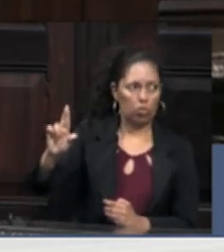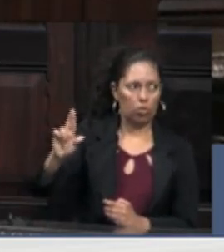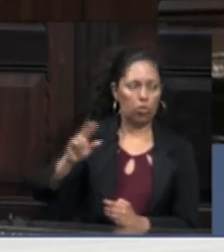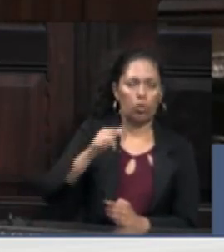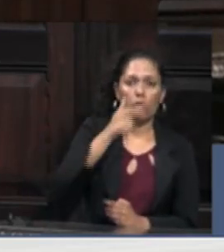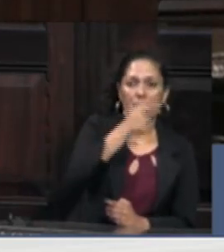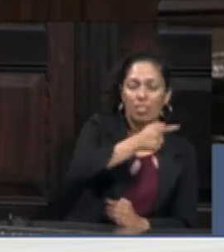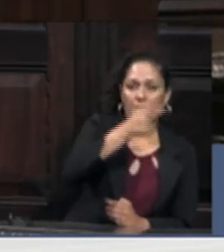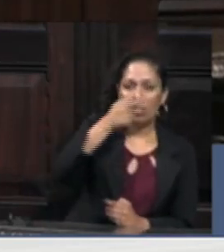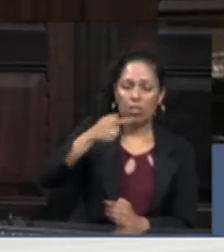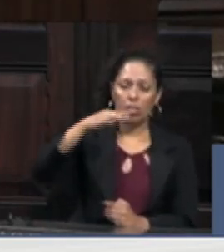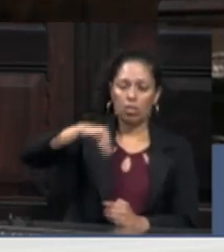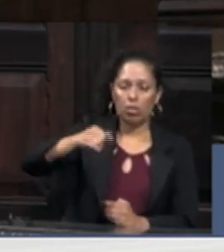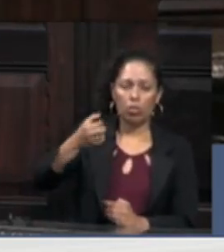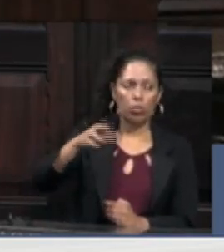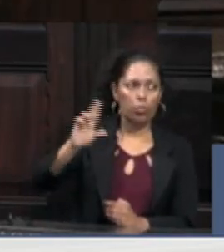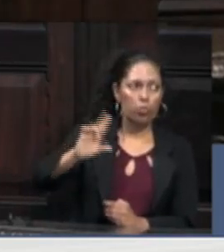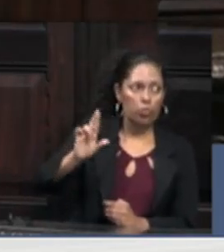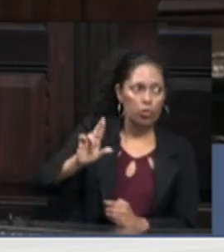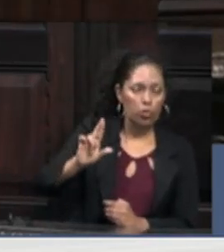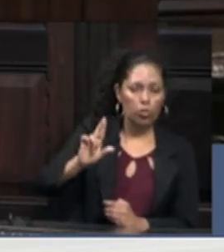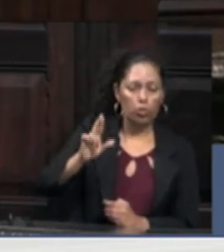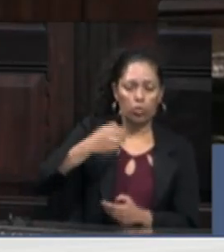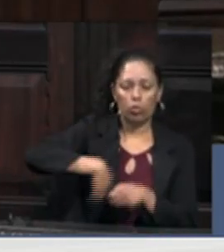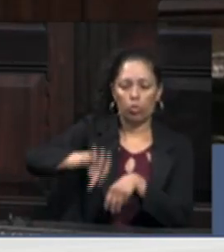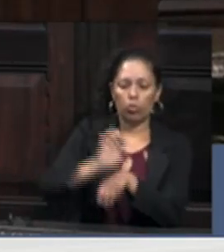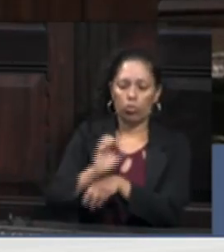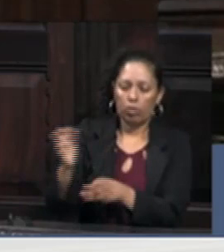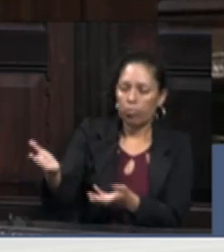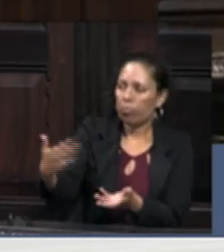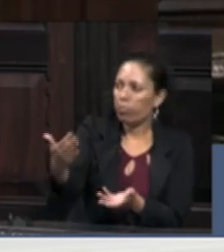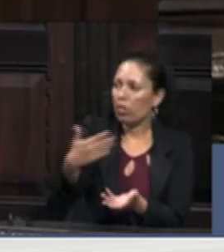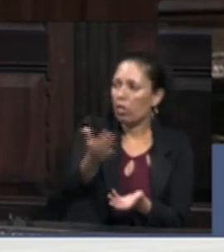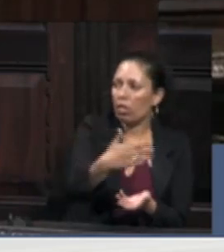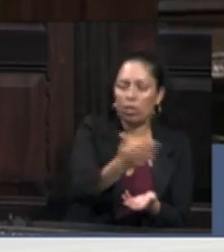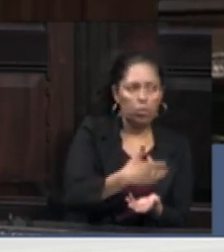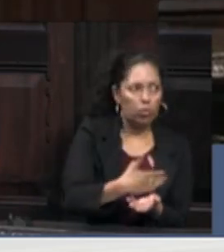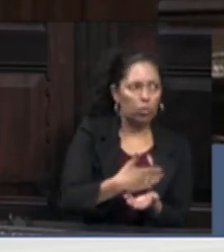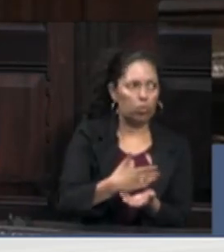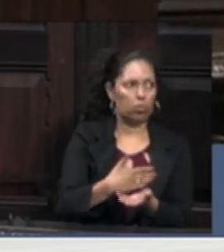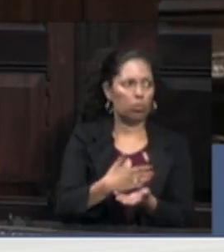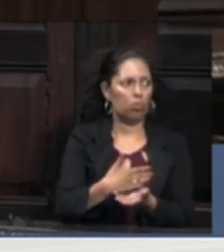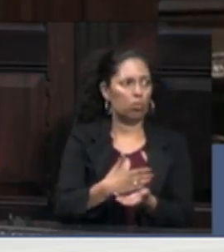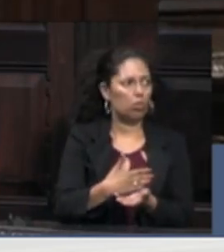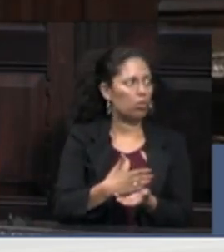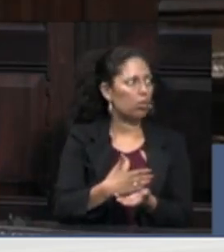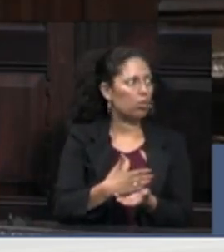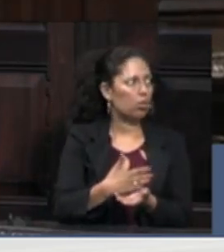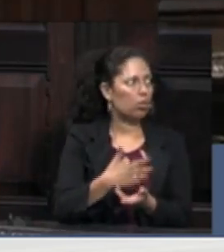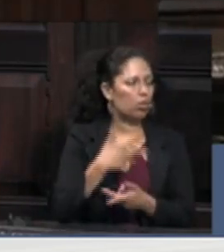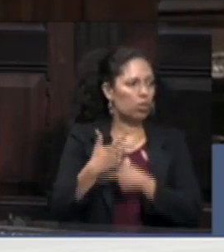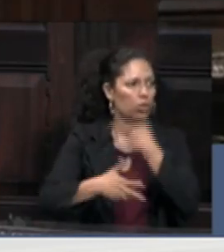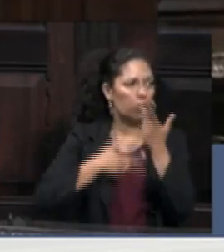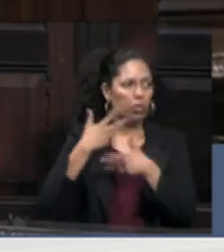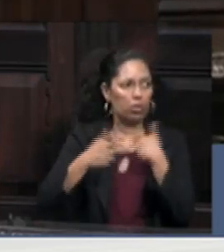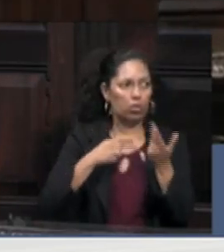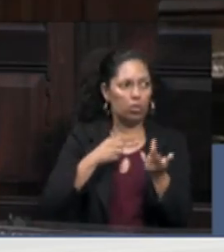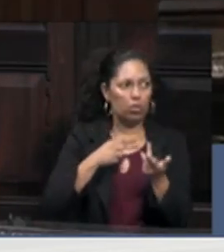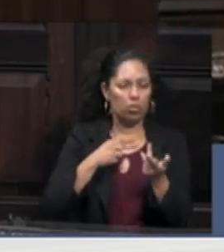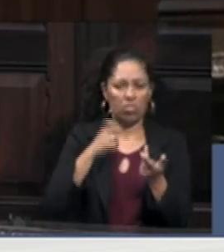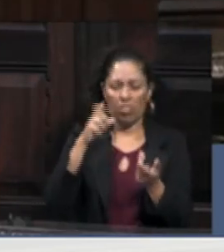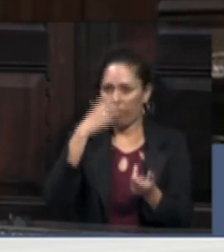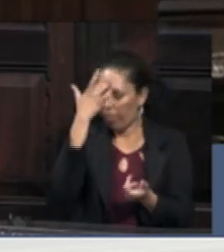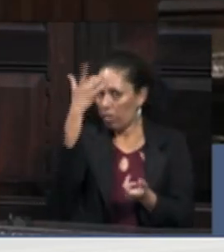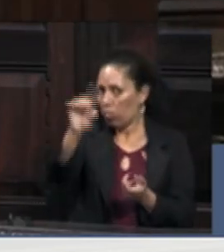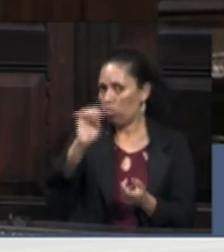na dívida ativa, o Estado arrecadou este ano, deputada Cidinha, 254 milhões. Não estou dizendo que é fácil arrecadar, não. Estou dizendo que é